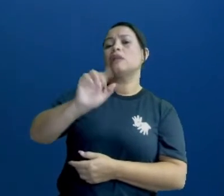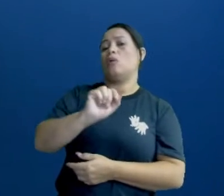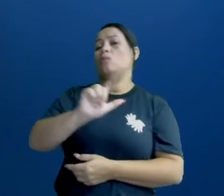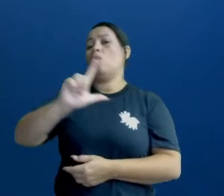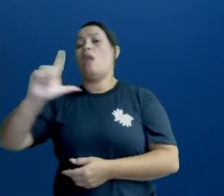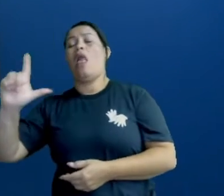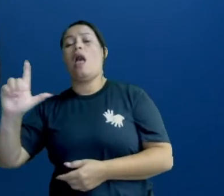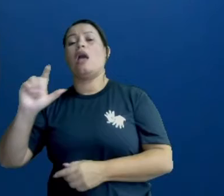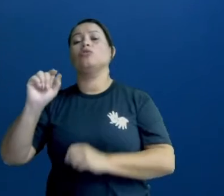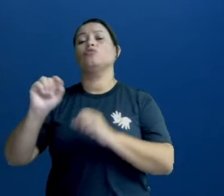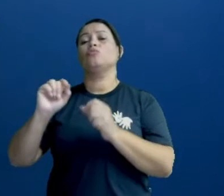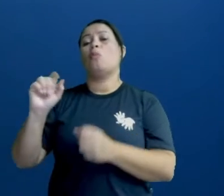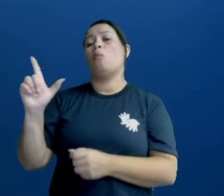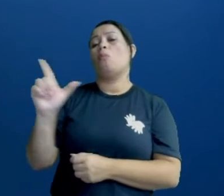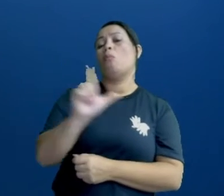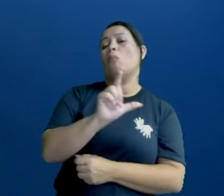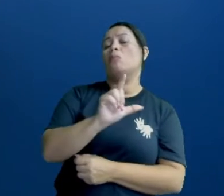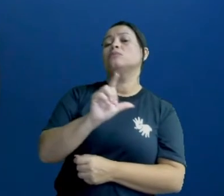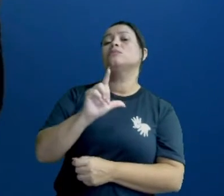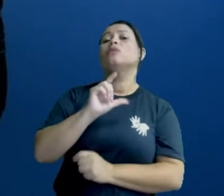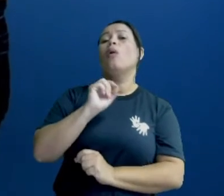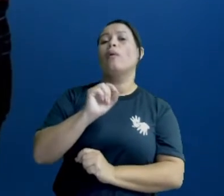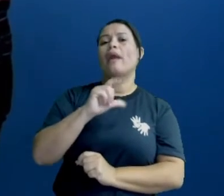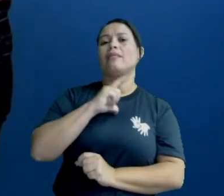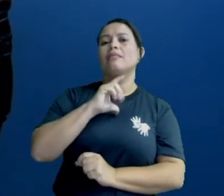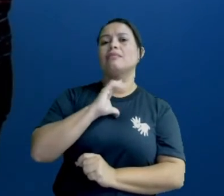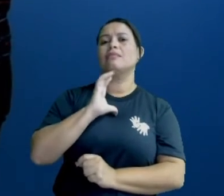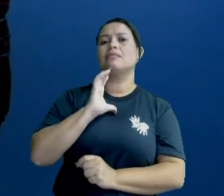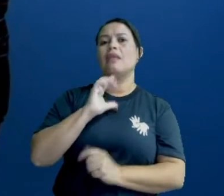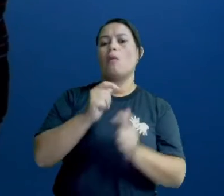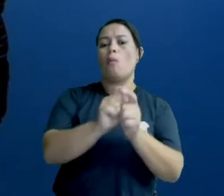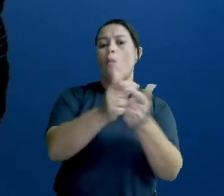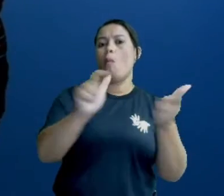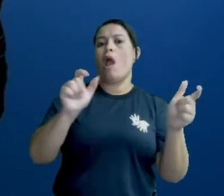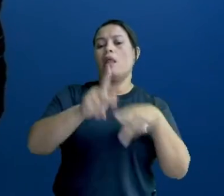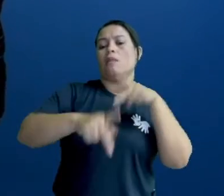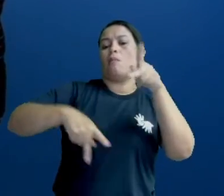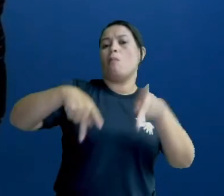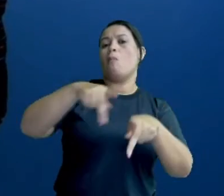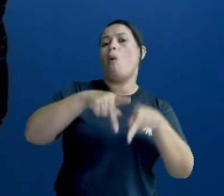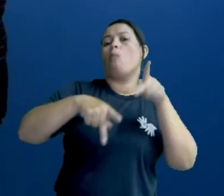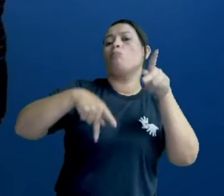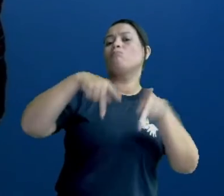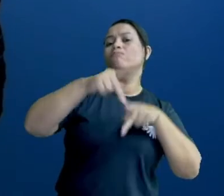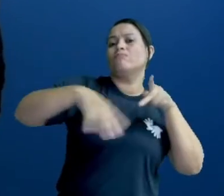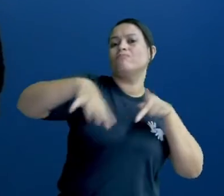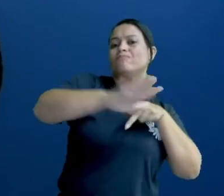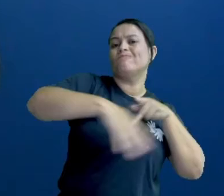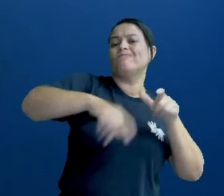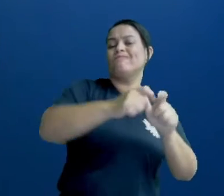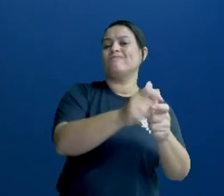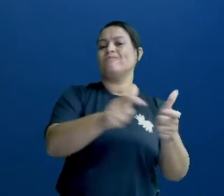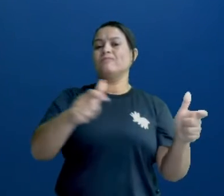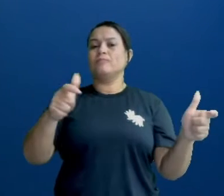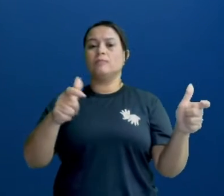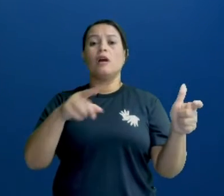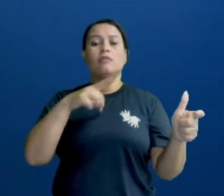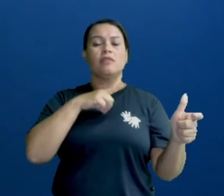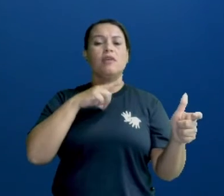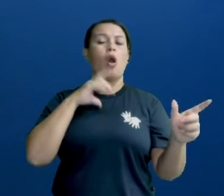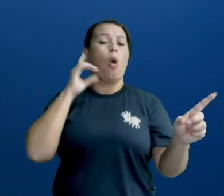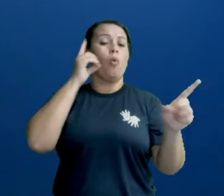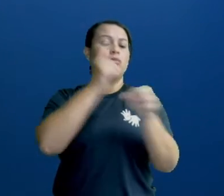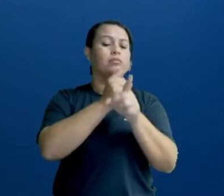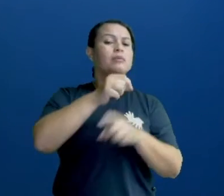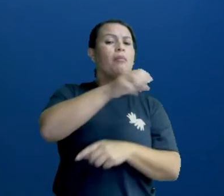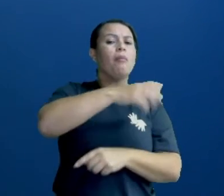também o subcontinente indiano, seriam as regiões que concentram uma grande população, né, uma grande densidade demográfica que você vai encontrar nessas